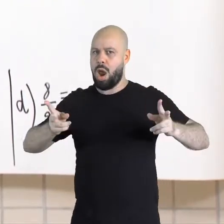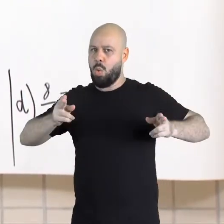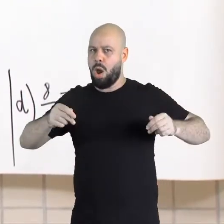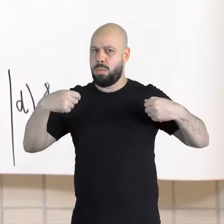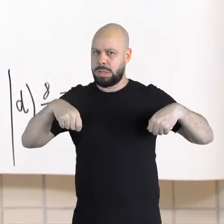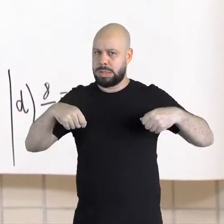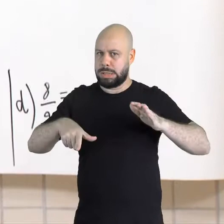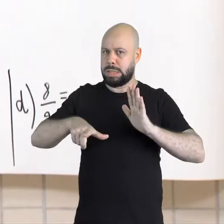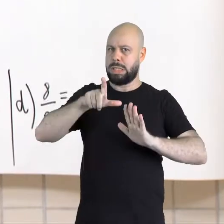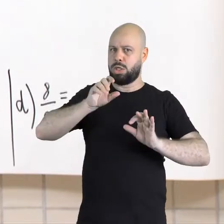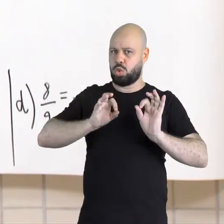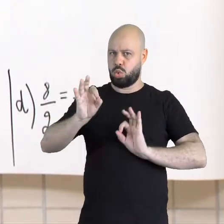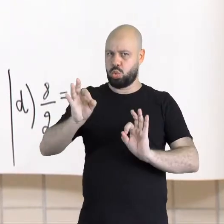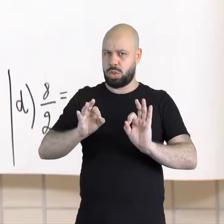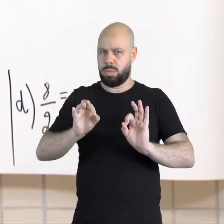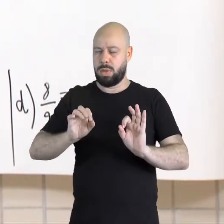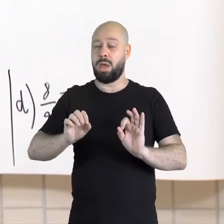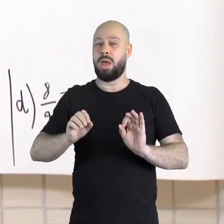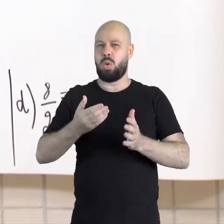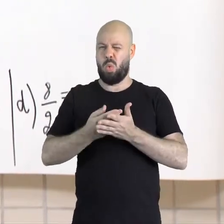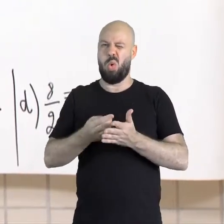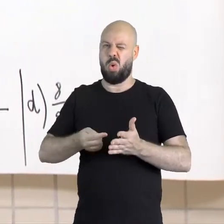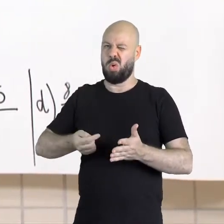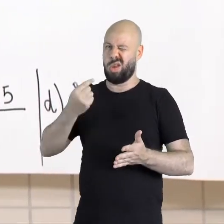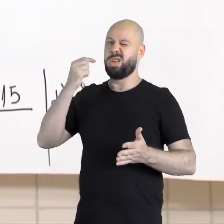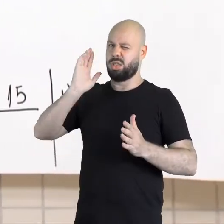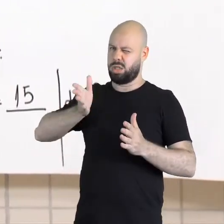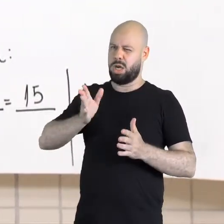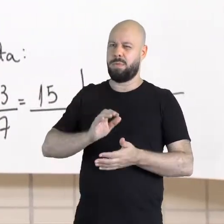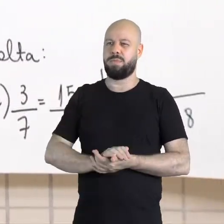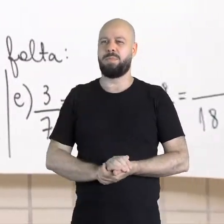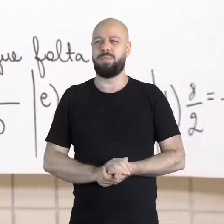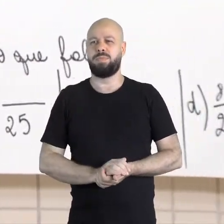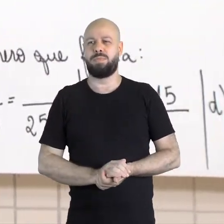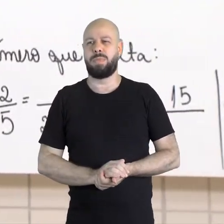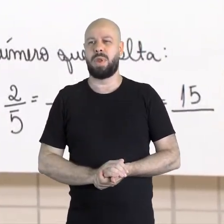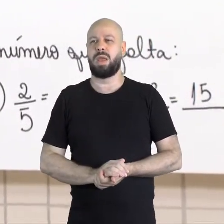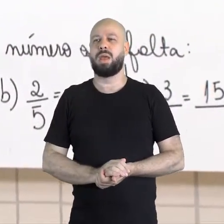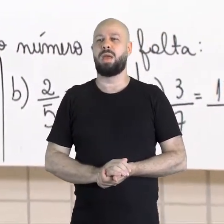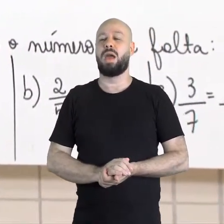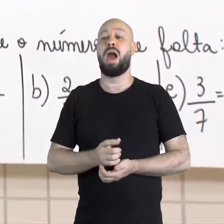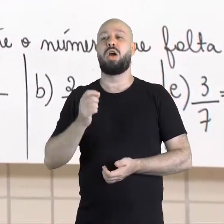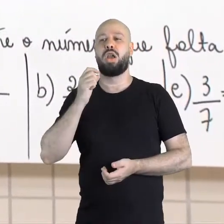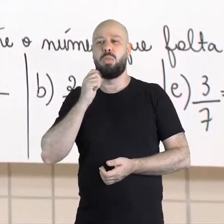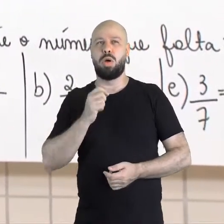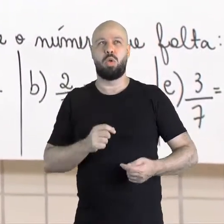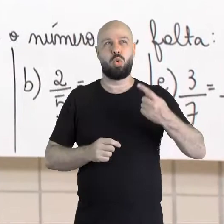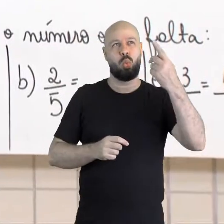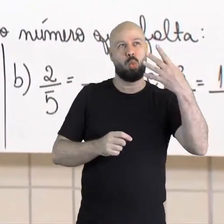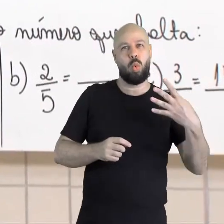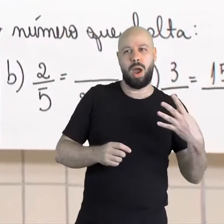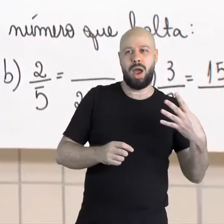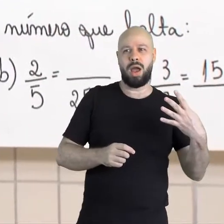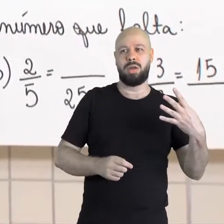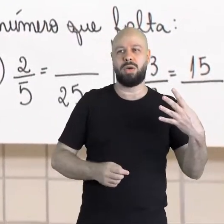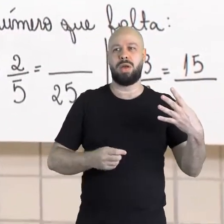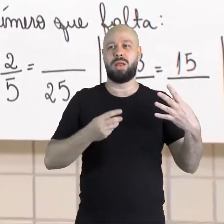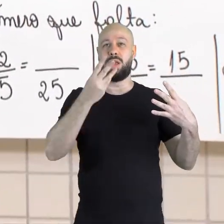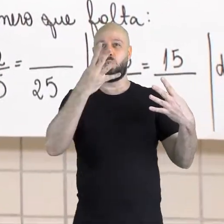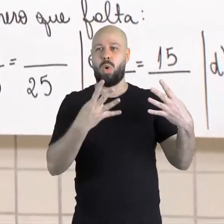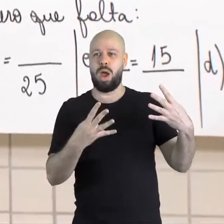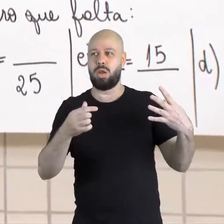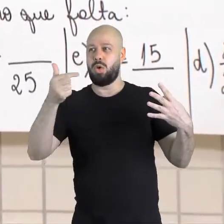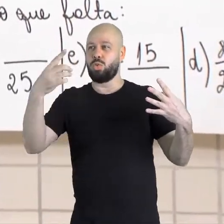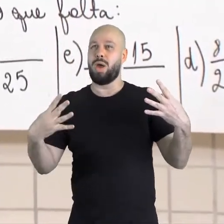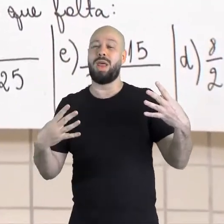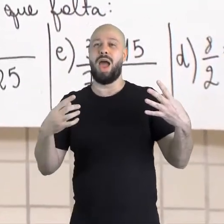aula passada, tá bom, turminha? Um outro exemplo aqui de probleminha. Nós temos o Josifran.